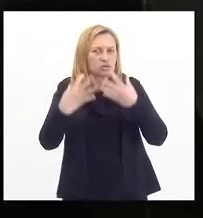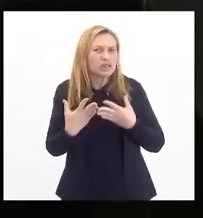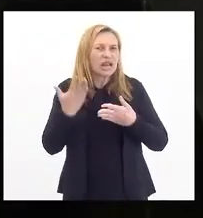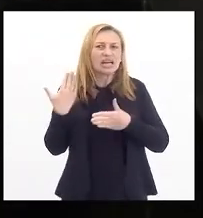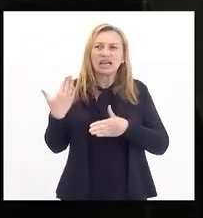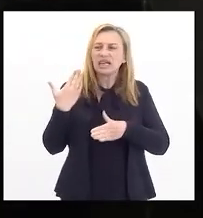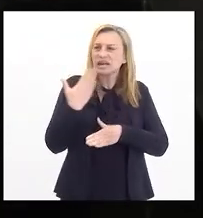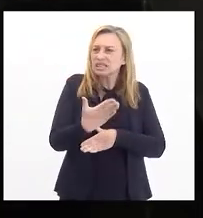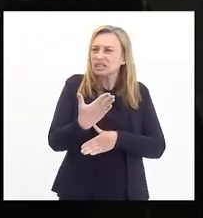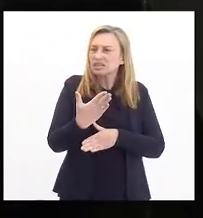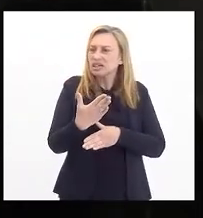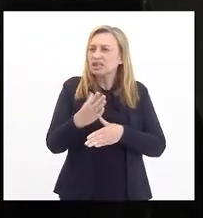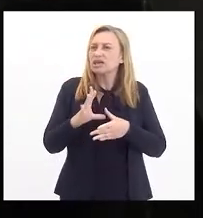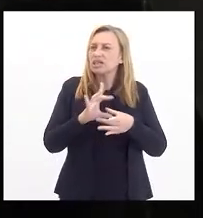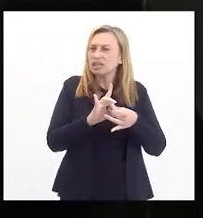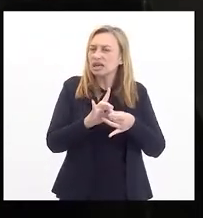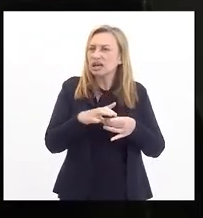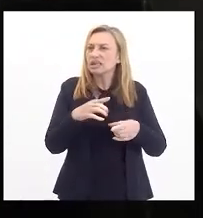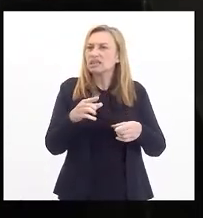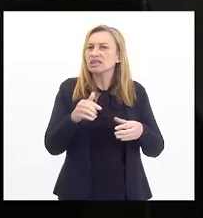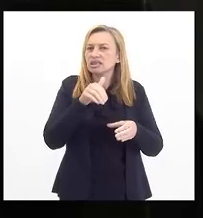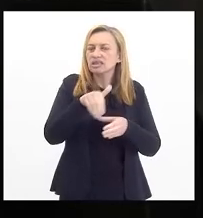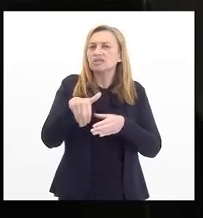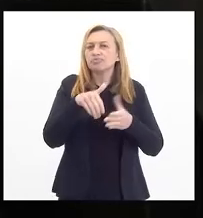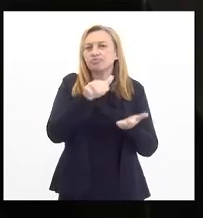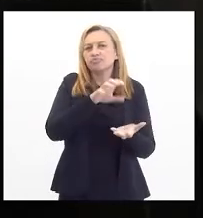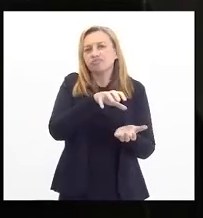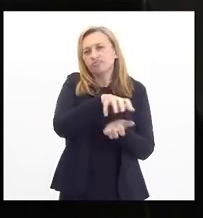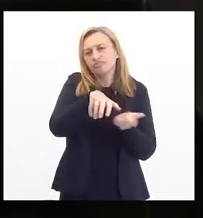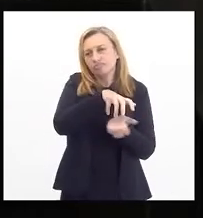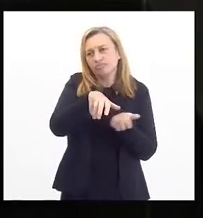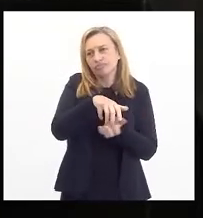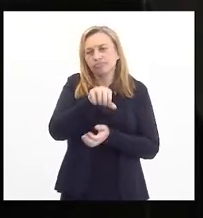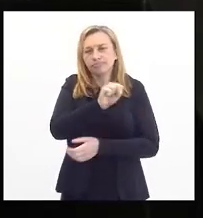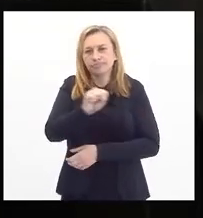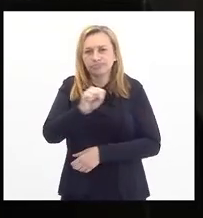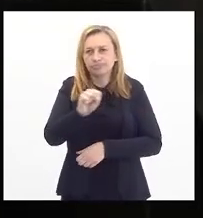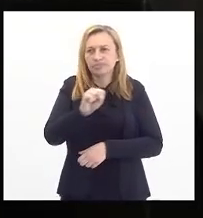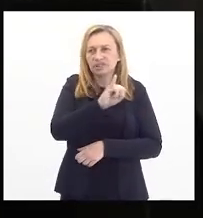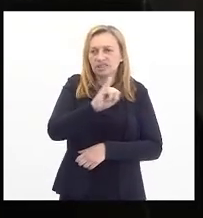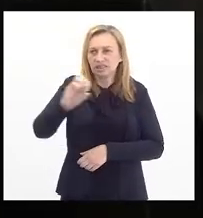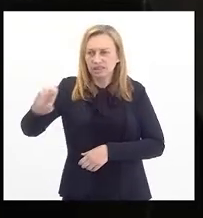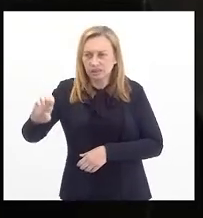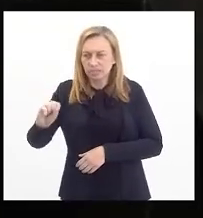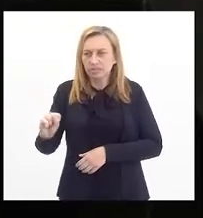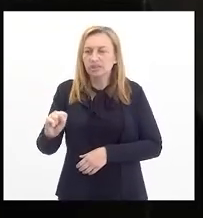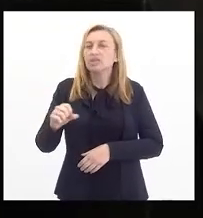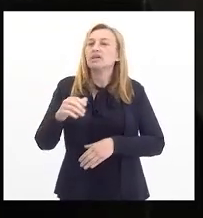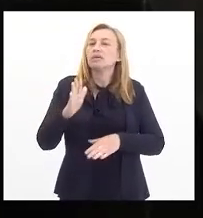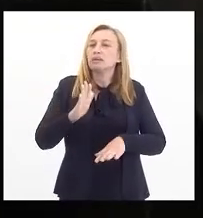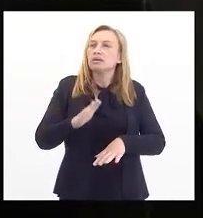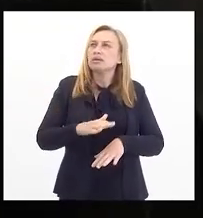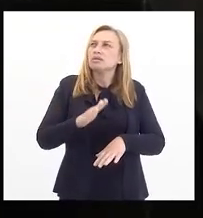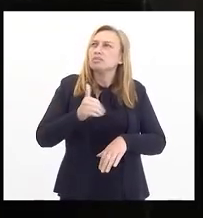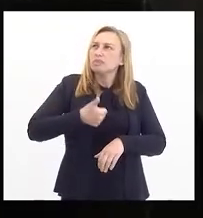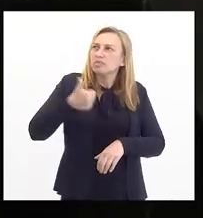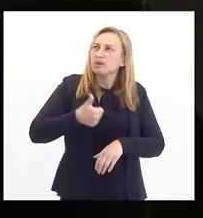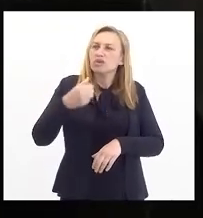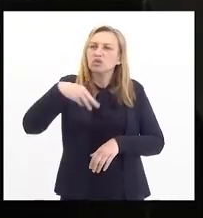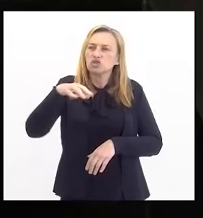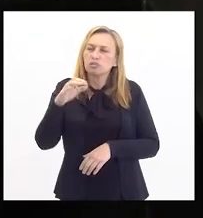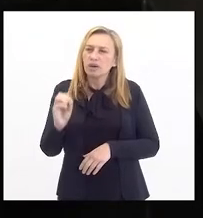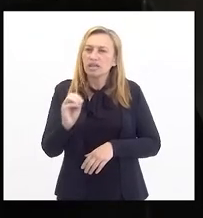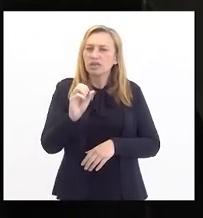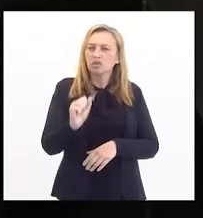diretamente envolvido nas reações à greve de 88 da CSN. Em maio de 89, em 1º de maio de 89, foi inaugurado